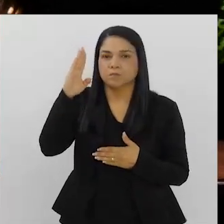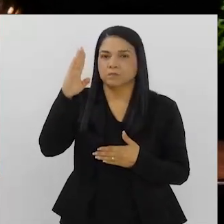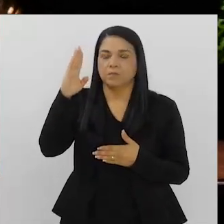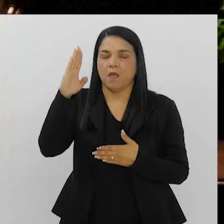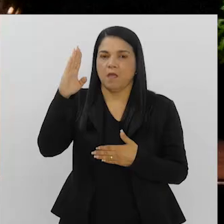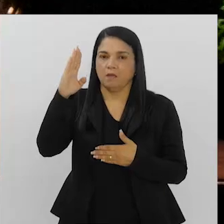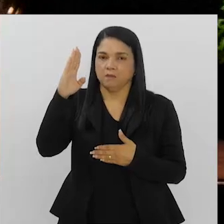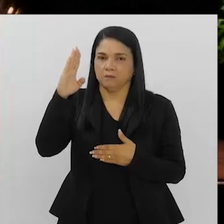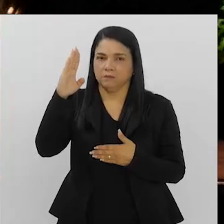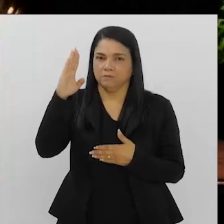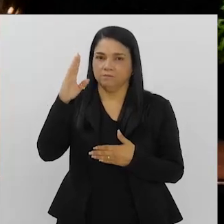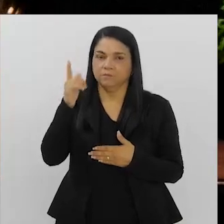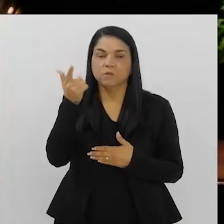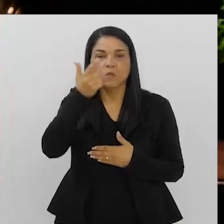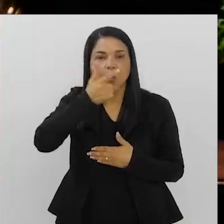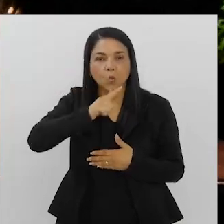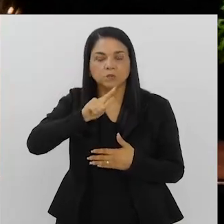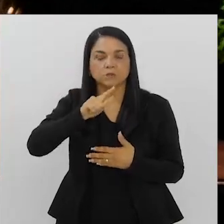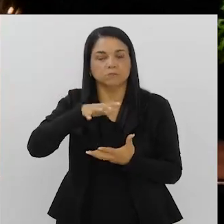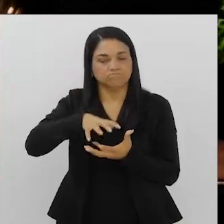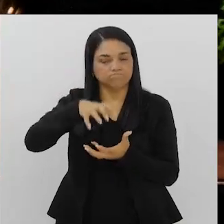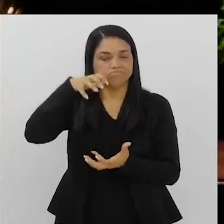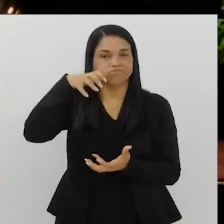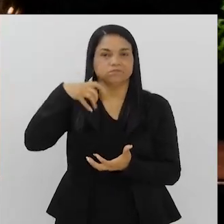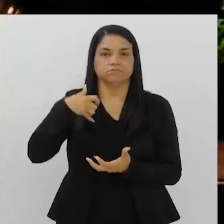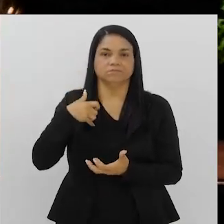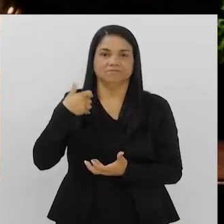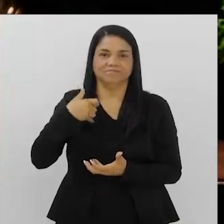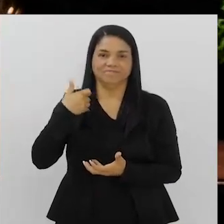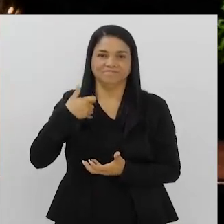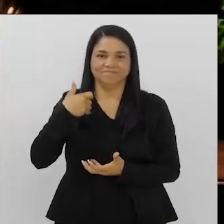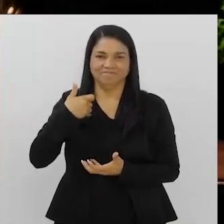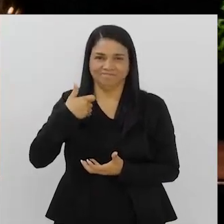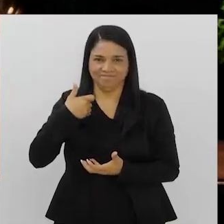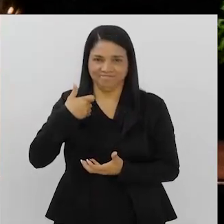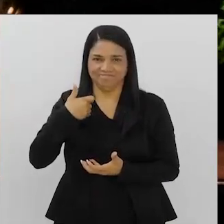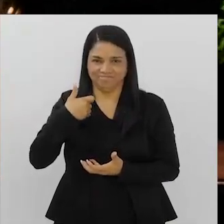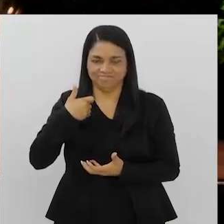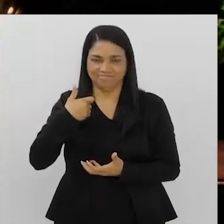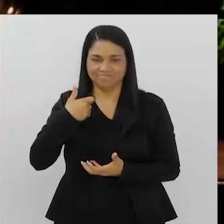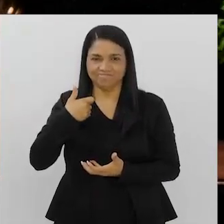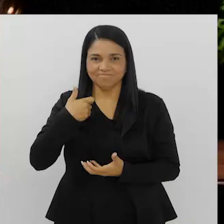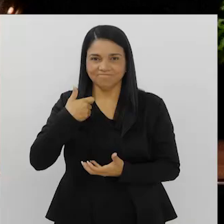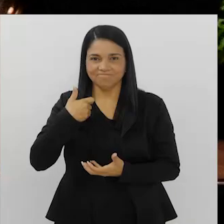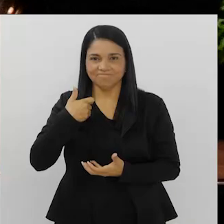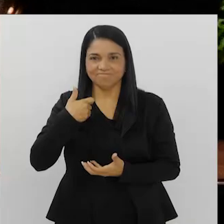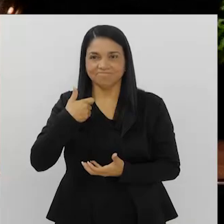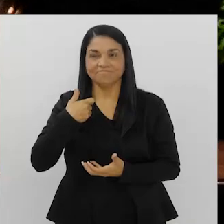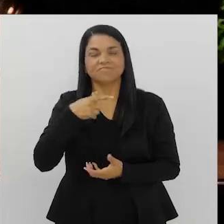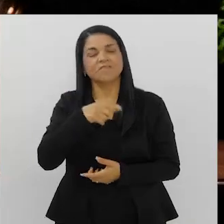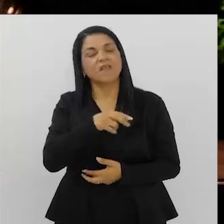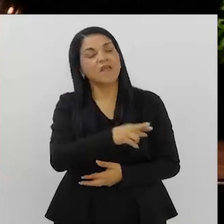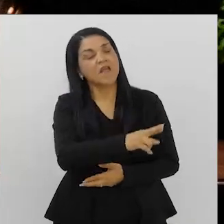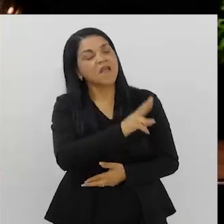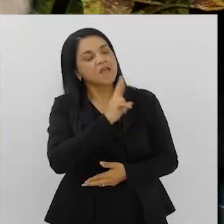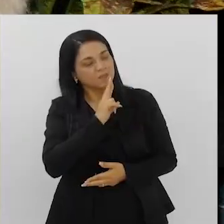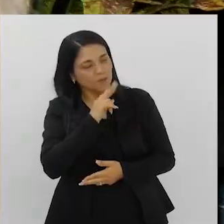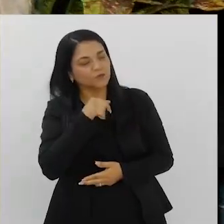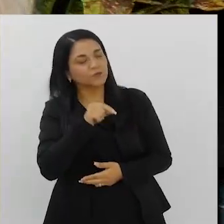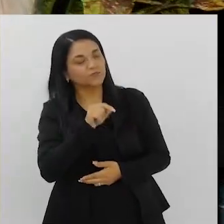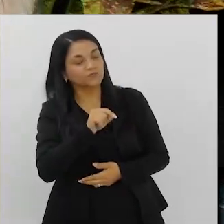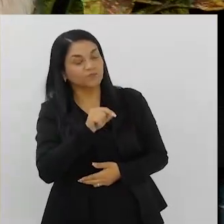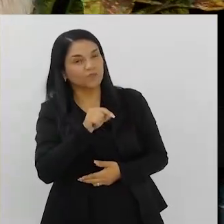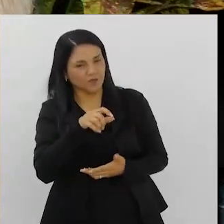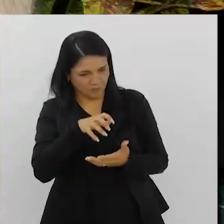fatores primordiais, fundamentais para a gente chegar ao momento da velhice da melhor forma possível. Responde o que